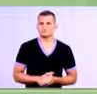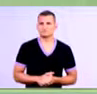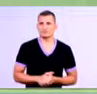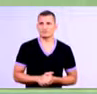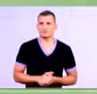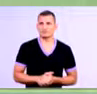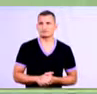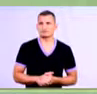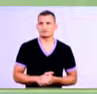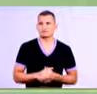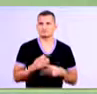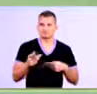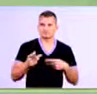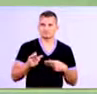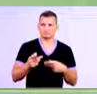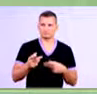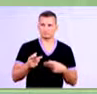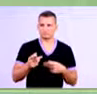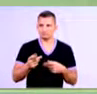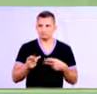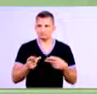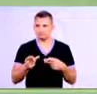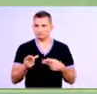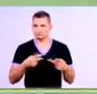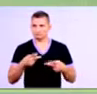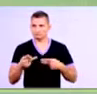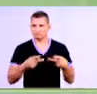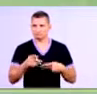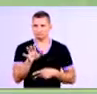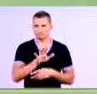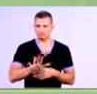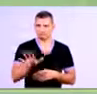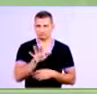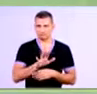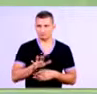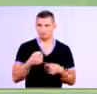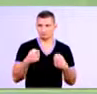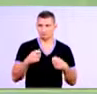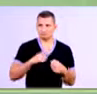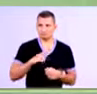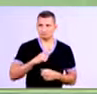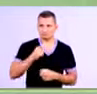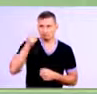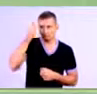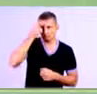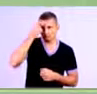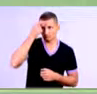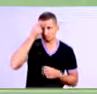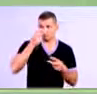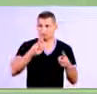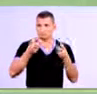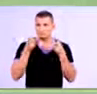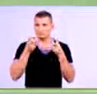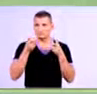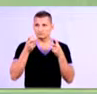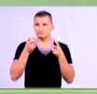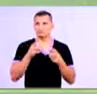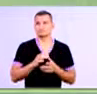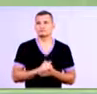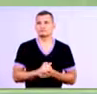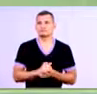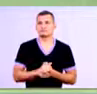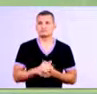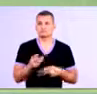Tá, projetar interfaces, tratando agora de percepção, né? Cognição, mecanismos da percepção. Projetar